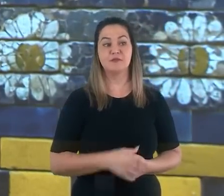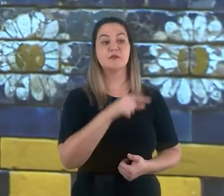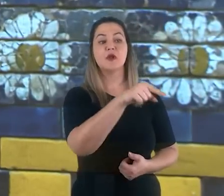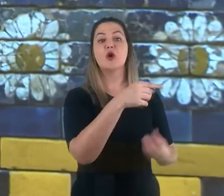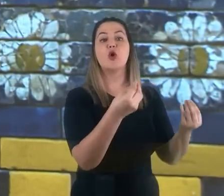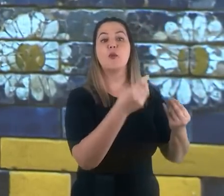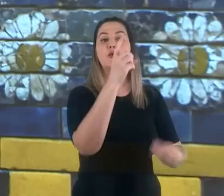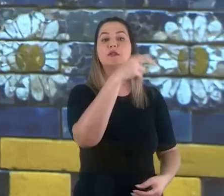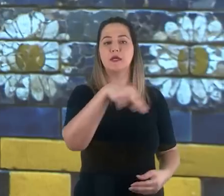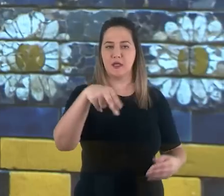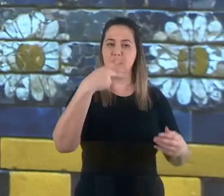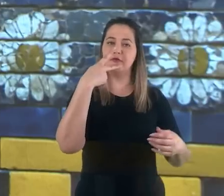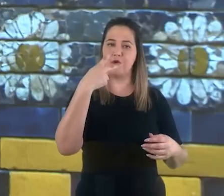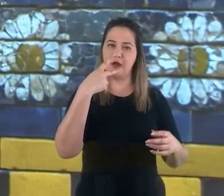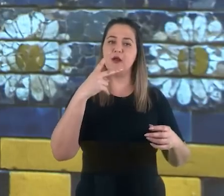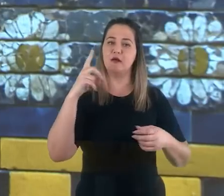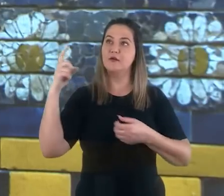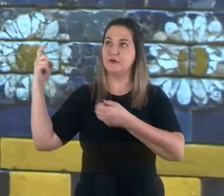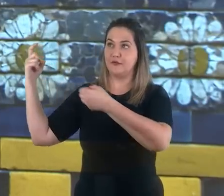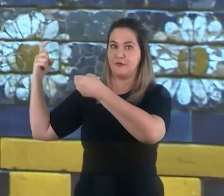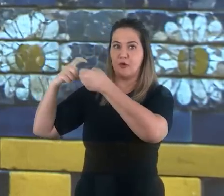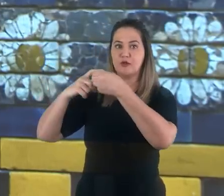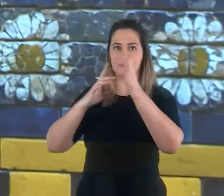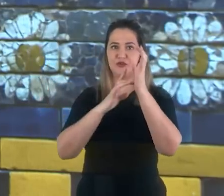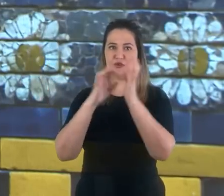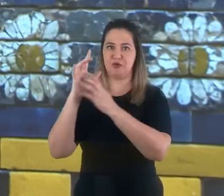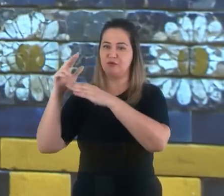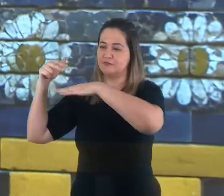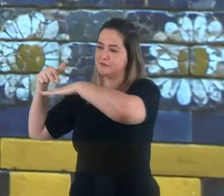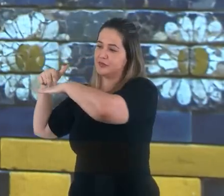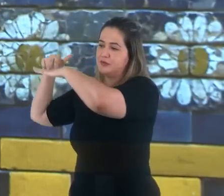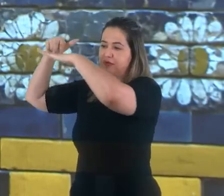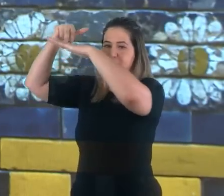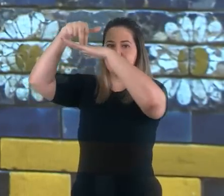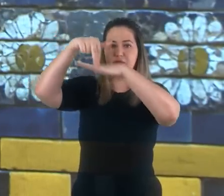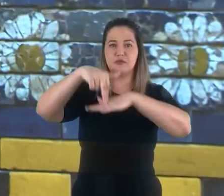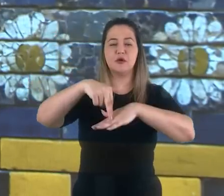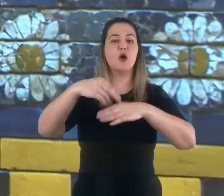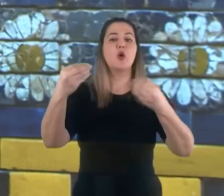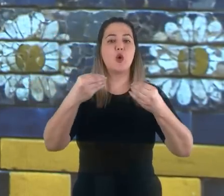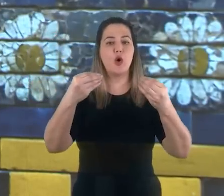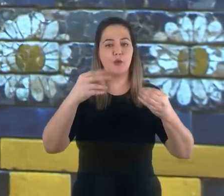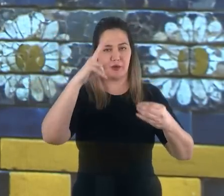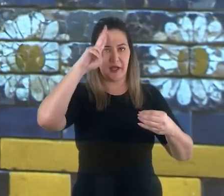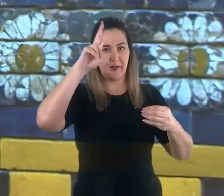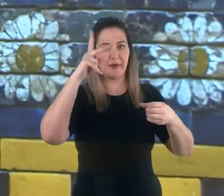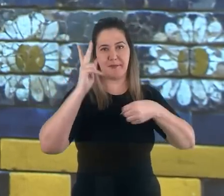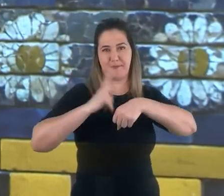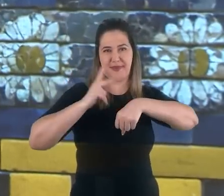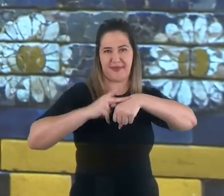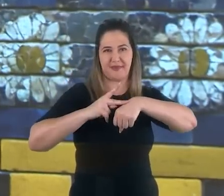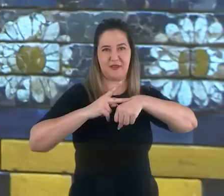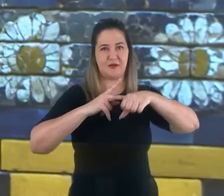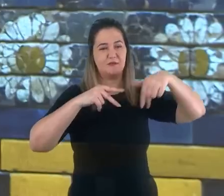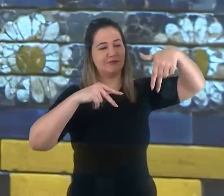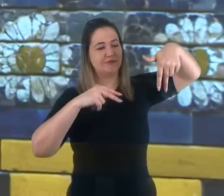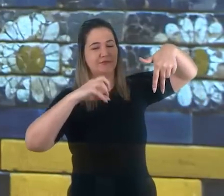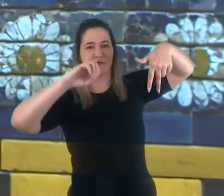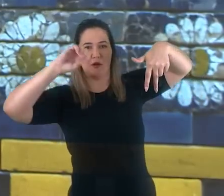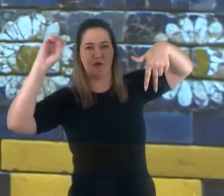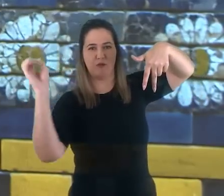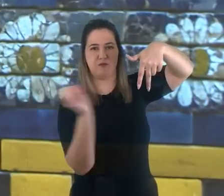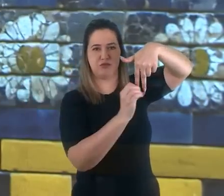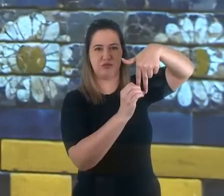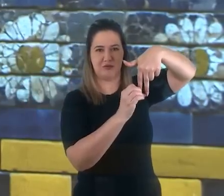de Deus, que na visão do sonho do rei é representada por aquela pedra cortada de uma montanha que bate onde? Você se lembra no programa